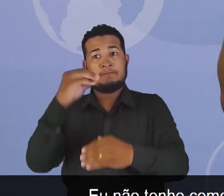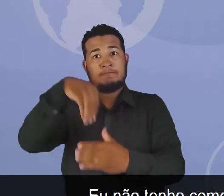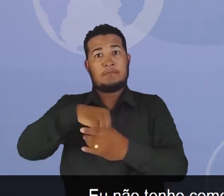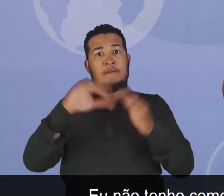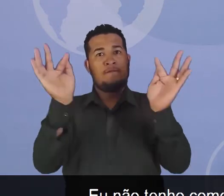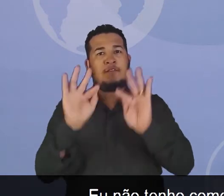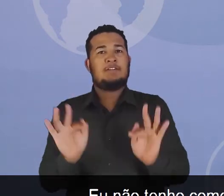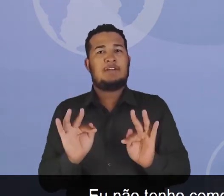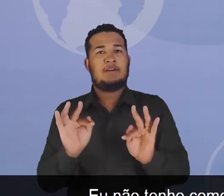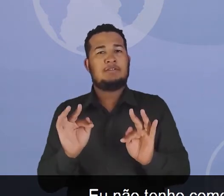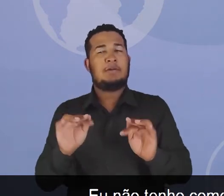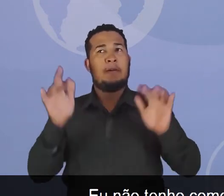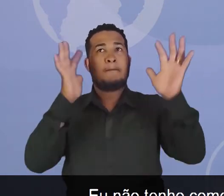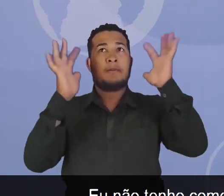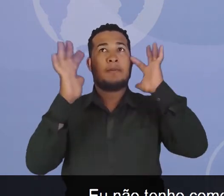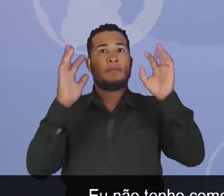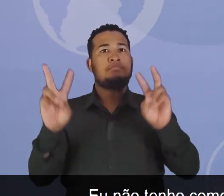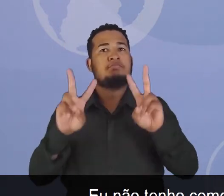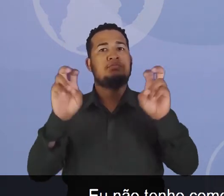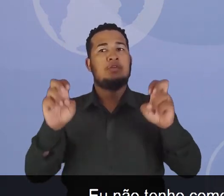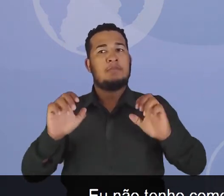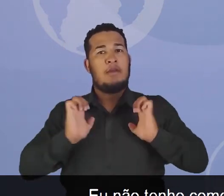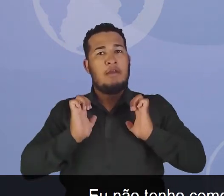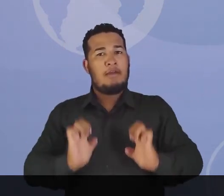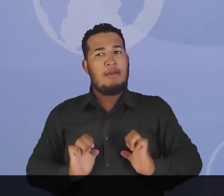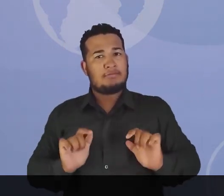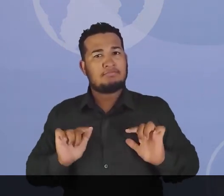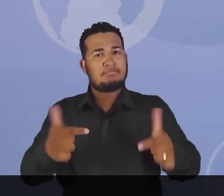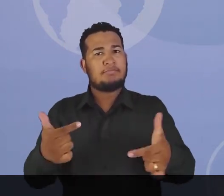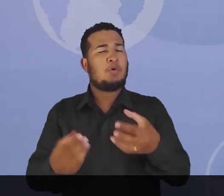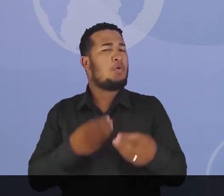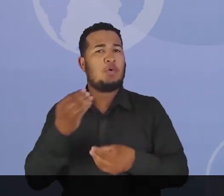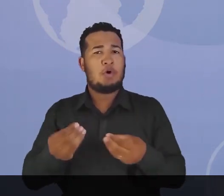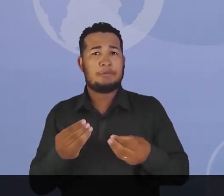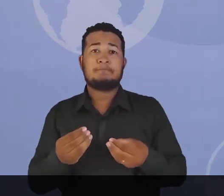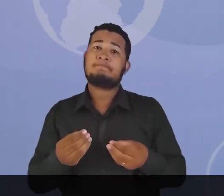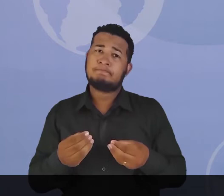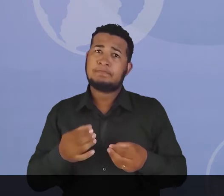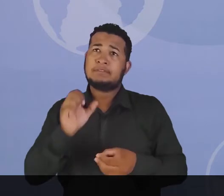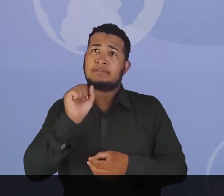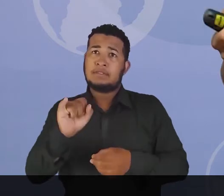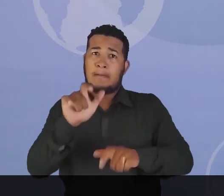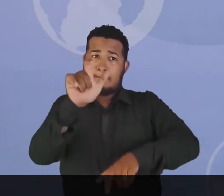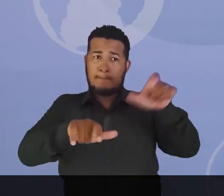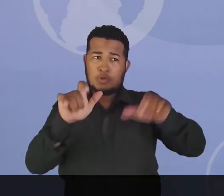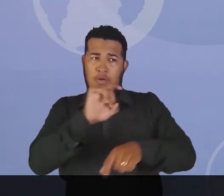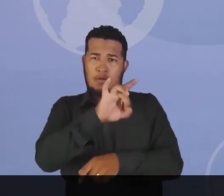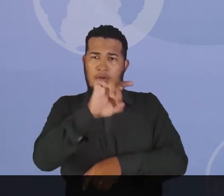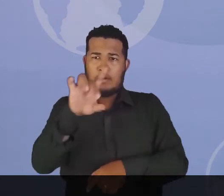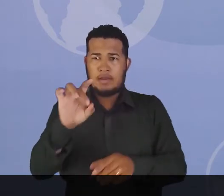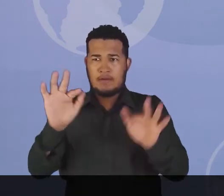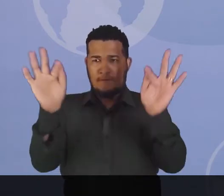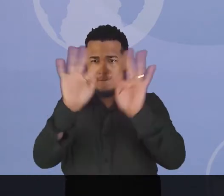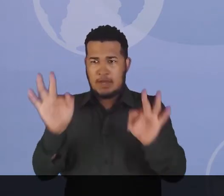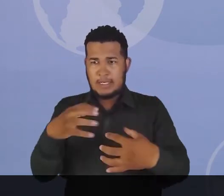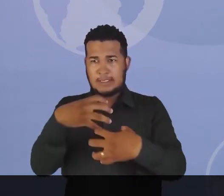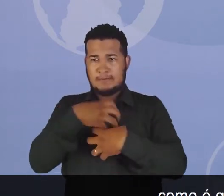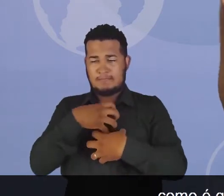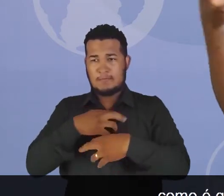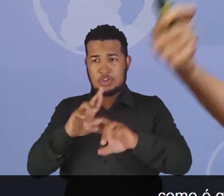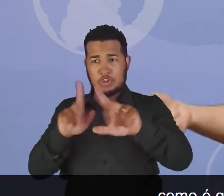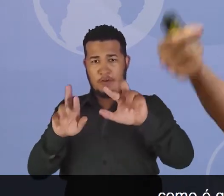felicidade para pensar a ação ética. Ora, se cada pessoa é feliz de maneira